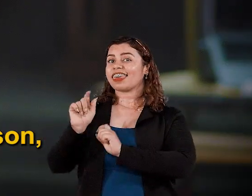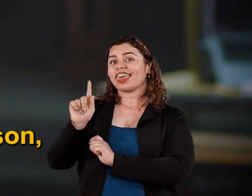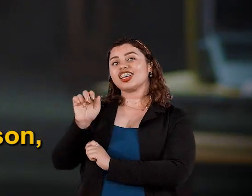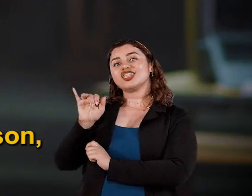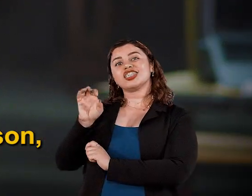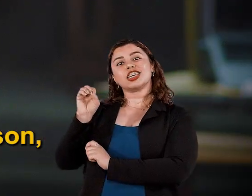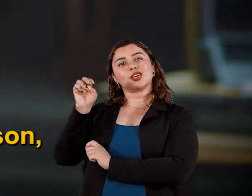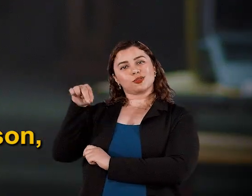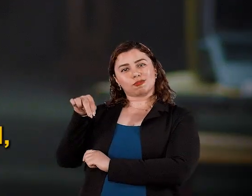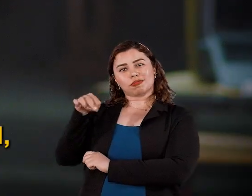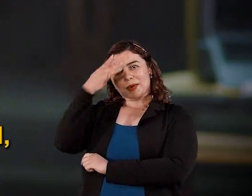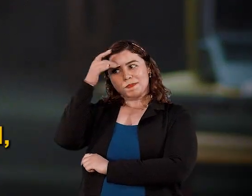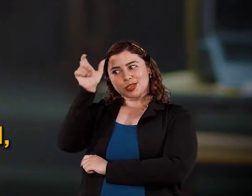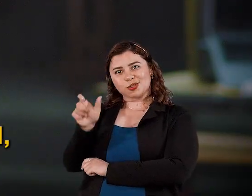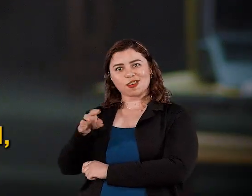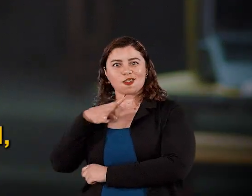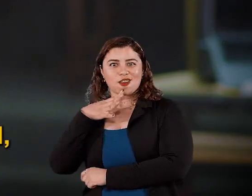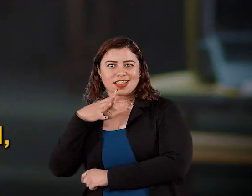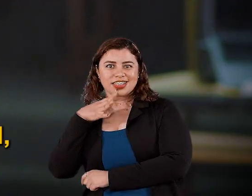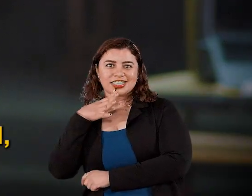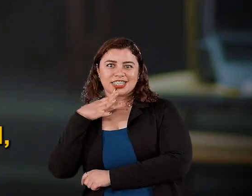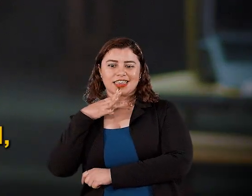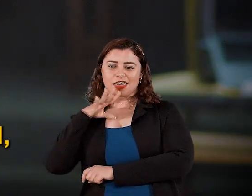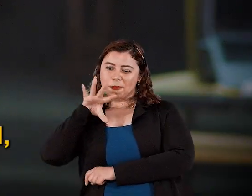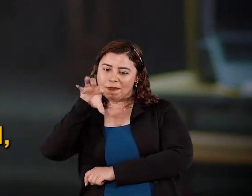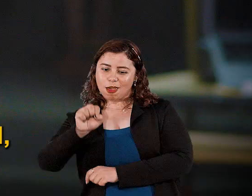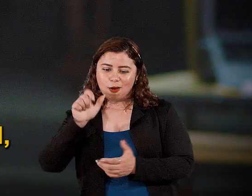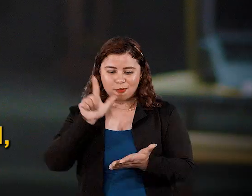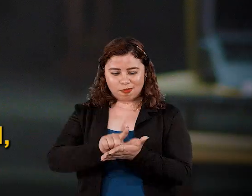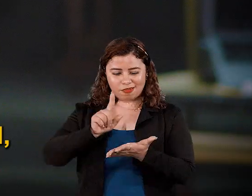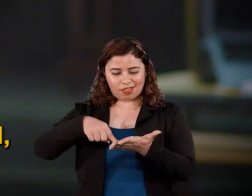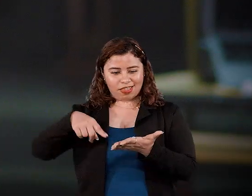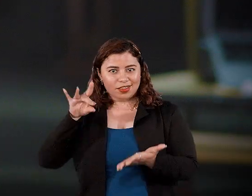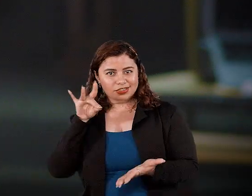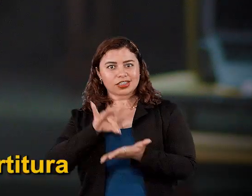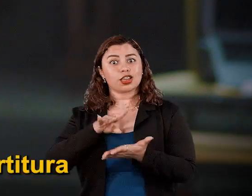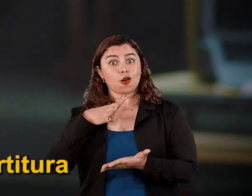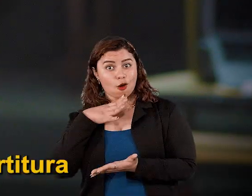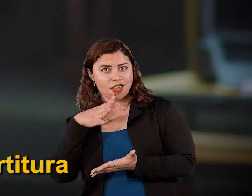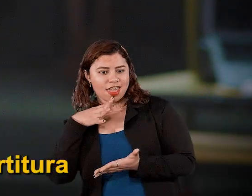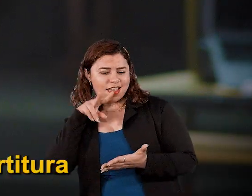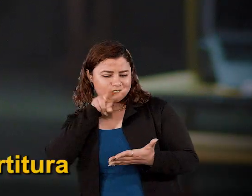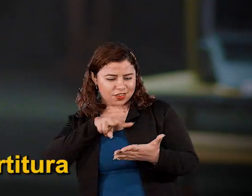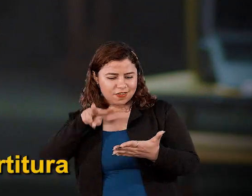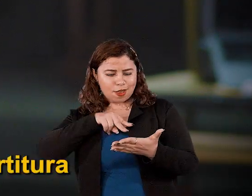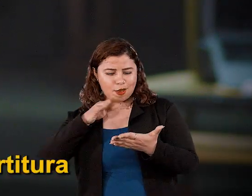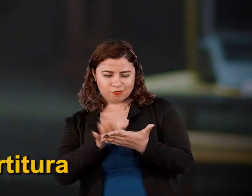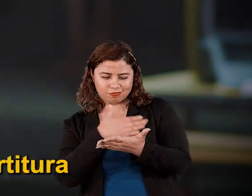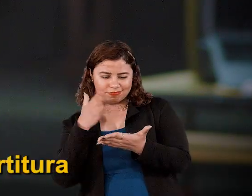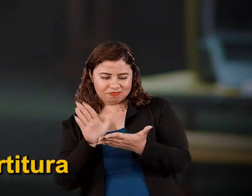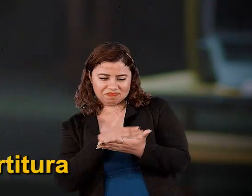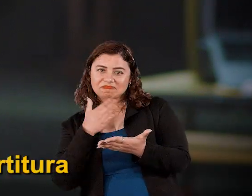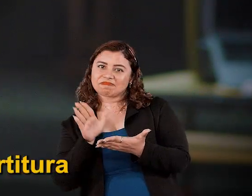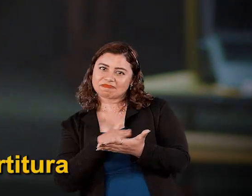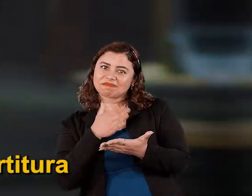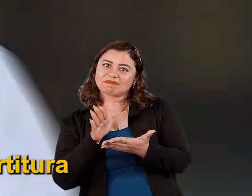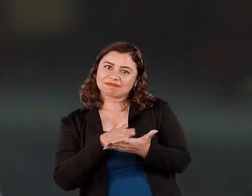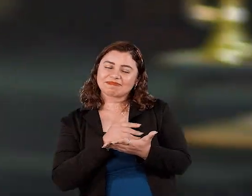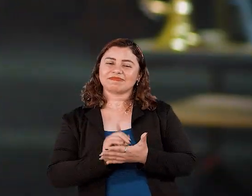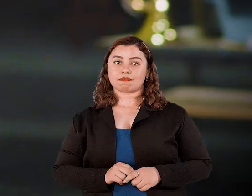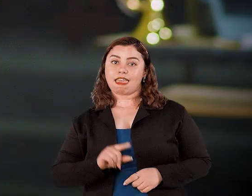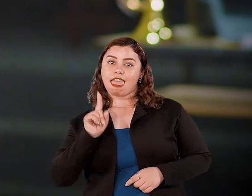que é a pessoa que conhecia, que pegou na partitura original, que conhece ela, que viu, que manuseou essa